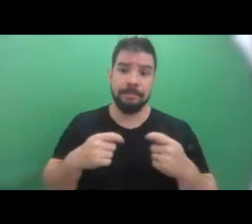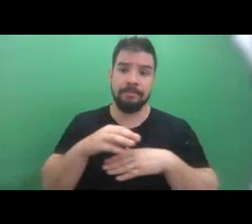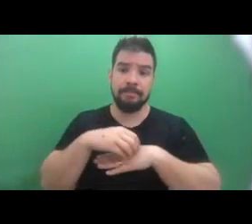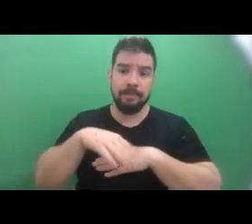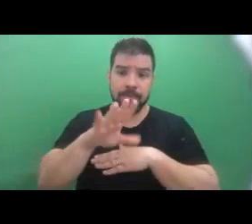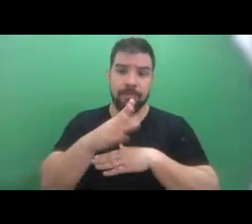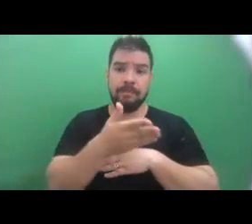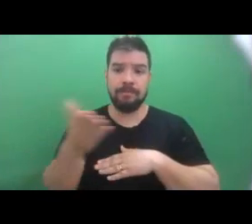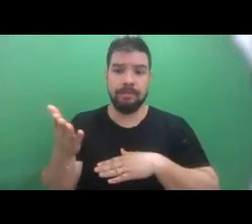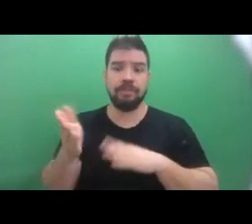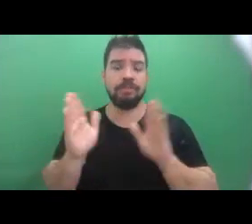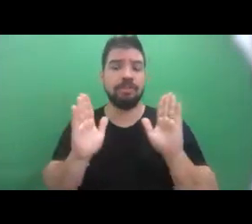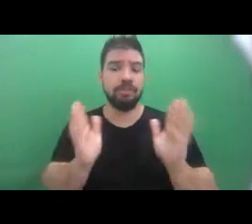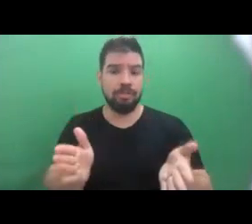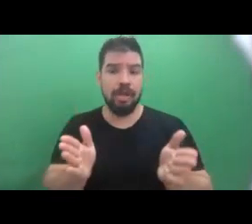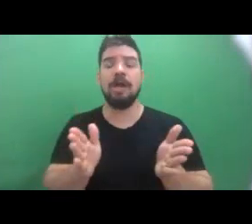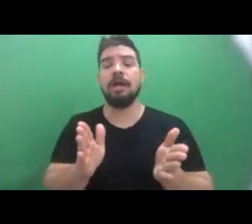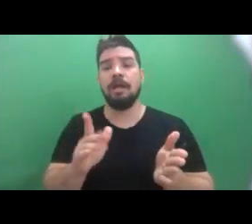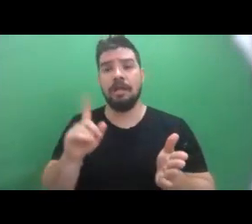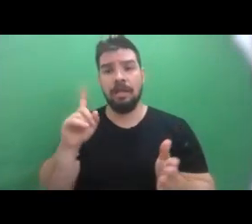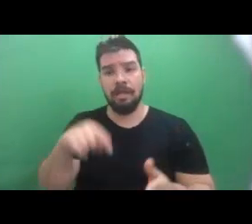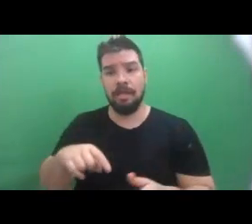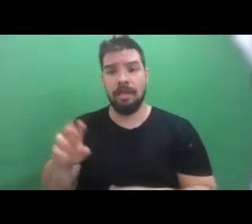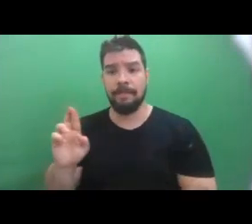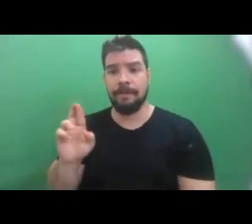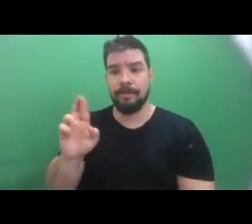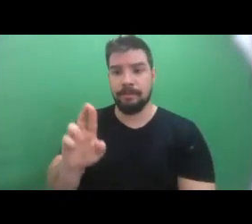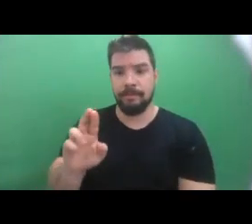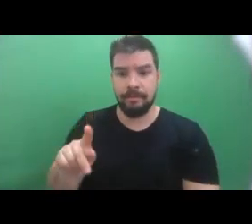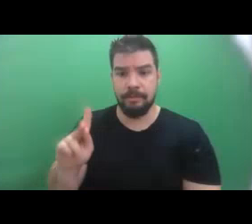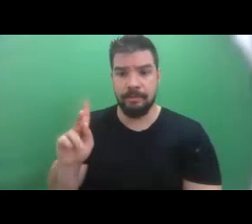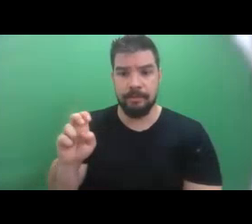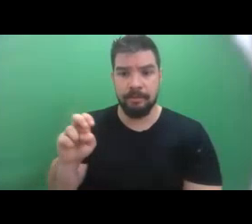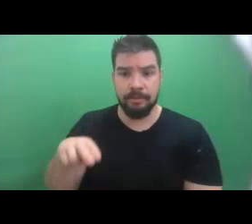vocês pela nossa representante, Kênia,